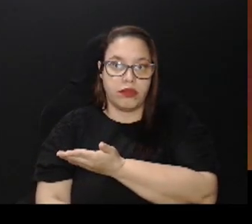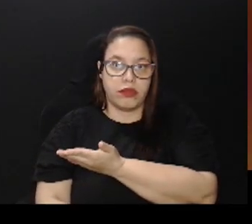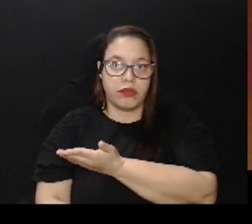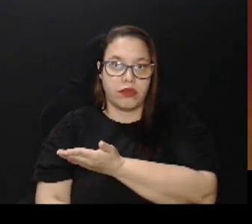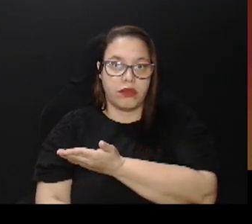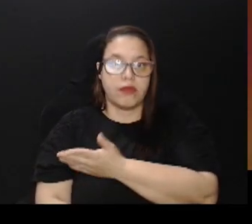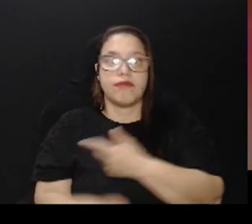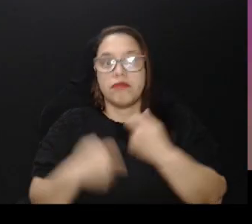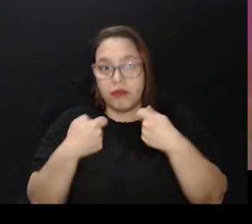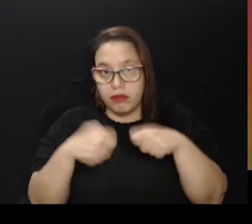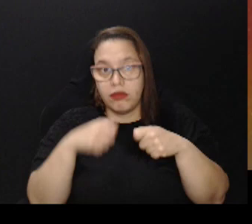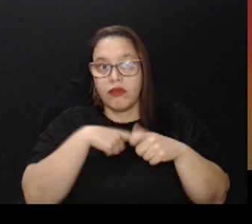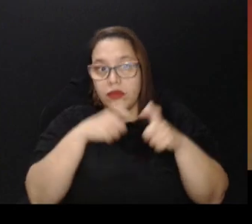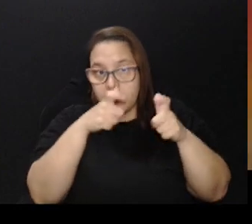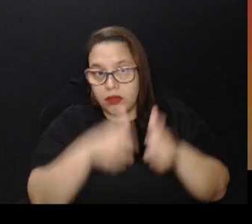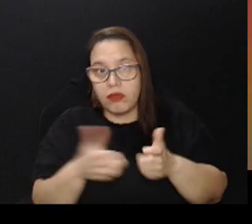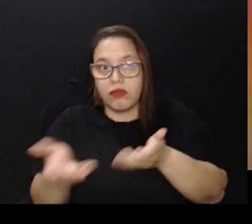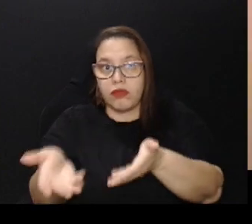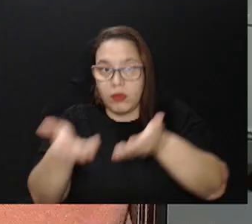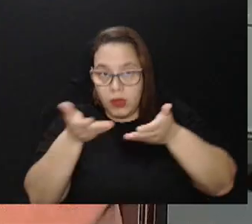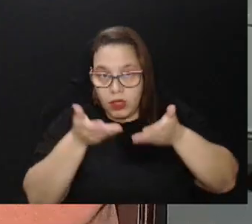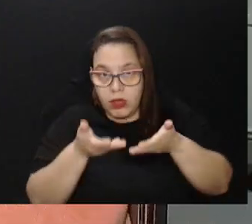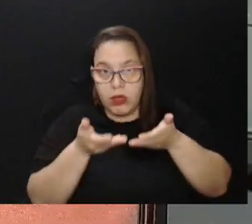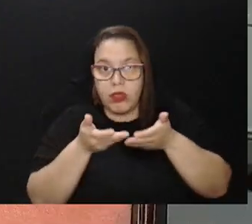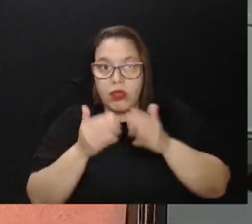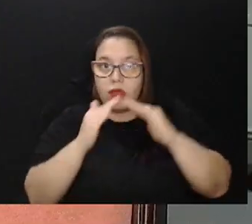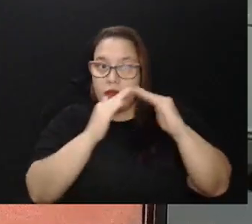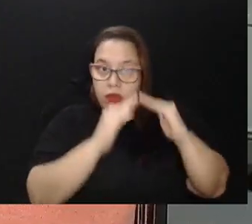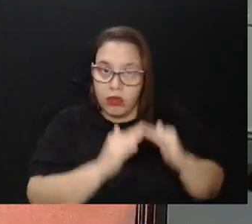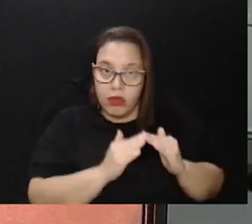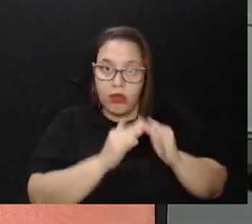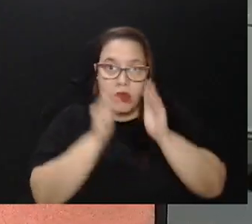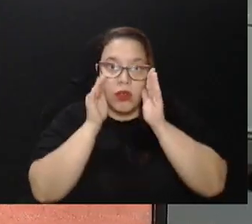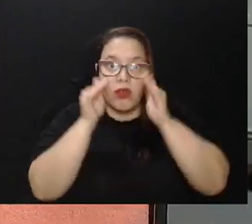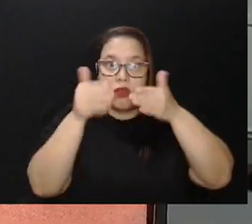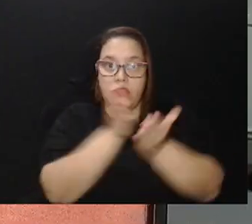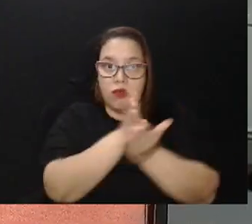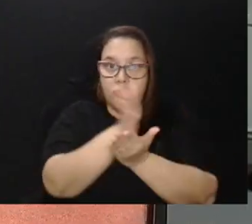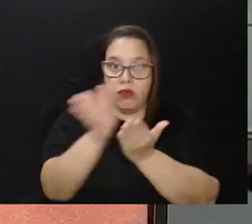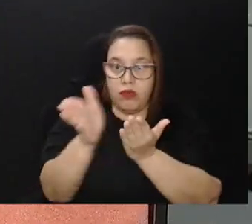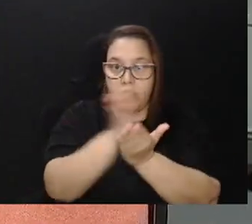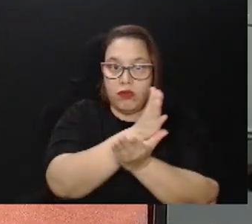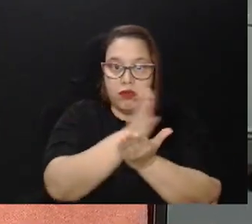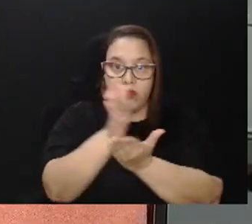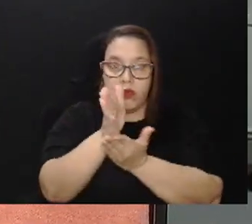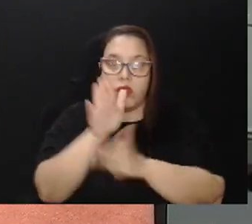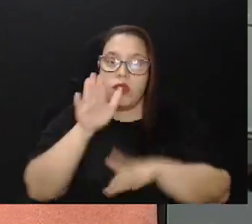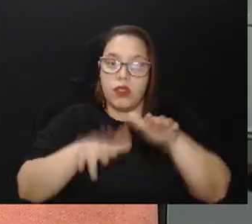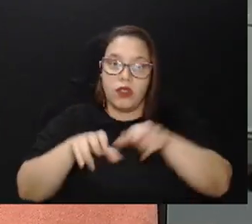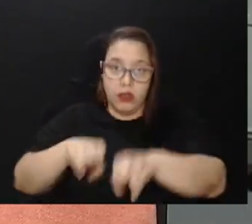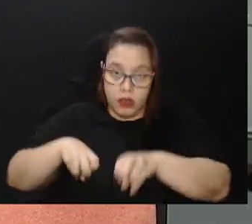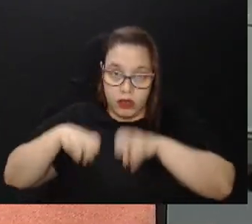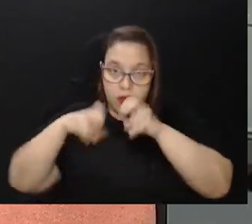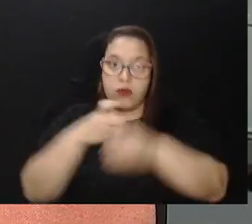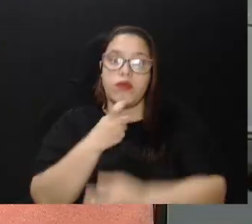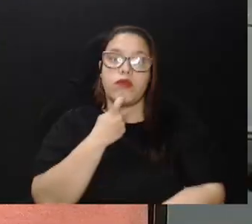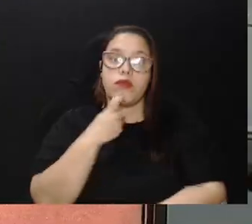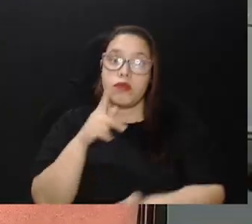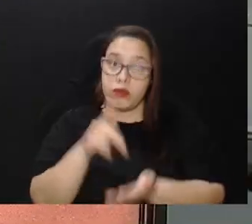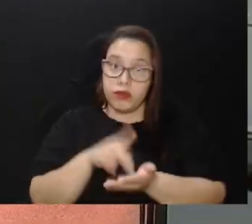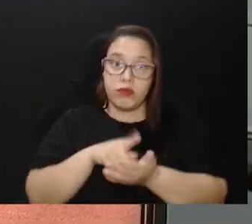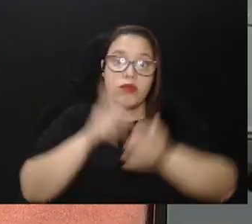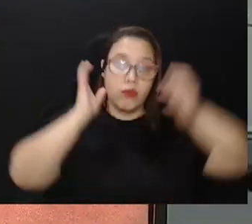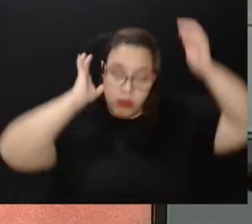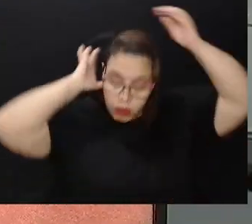para recebê-los, para hospedá-los e direcionar os locais, mesmo as fazendas de Campinas, porque na verdade é importante